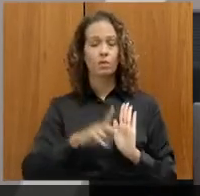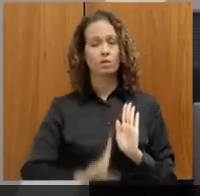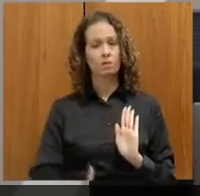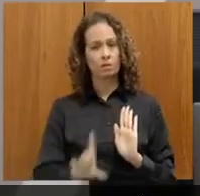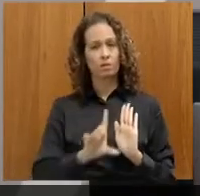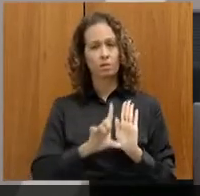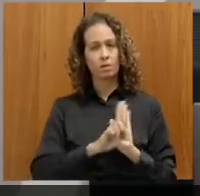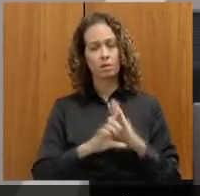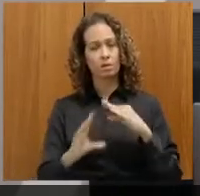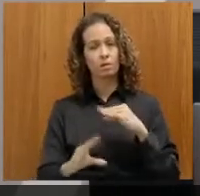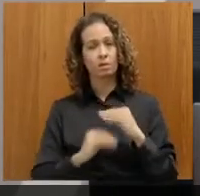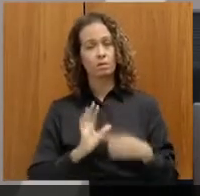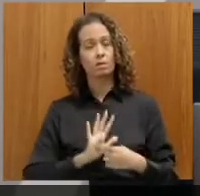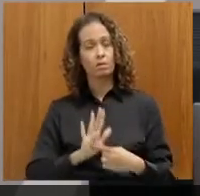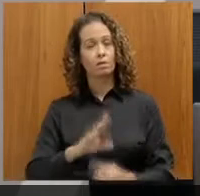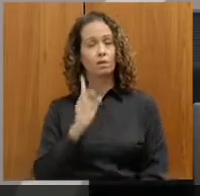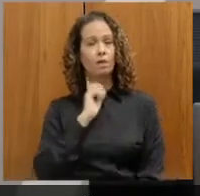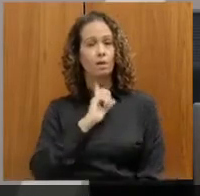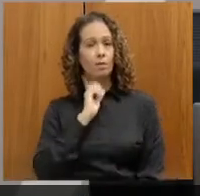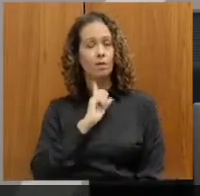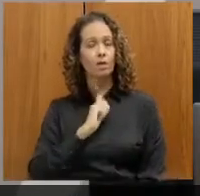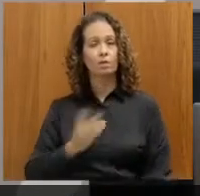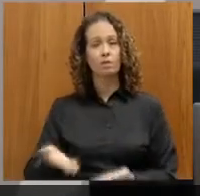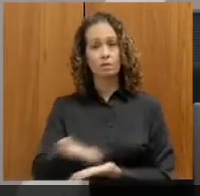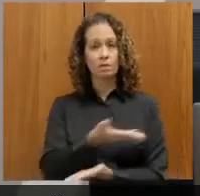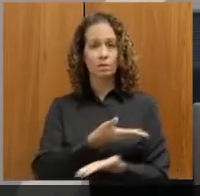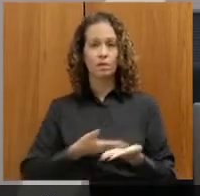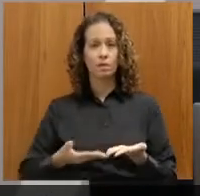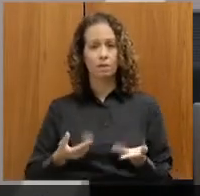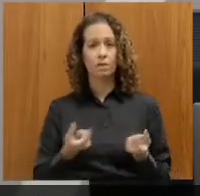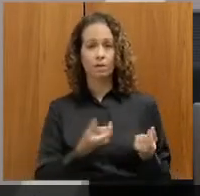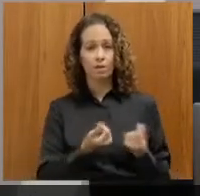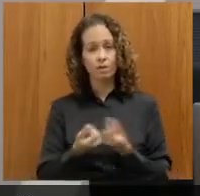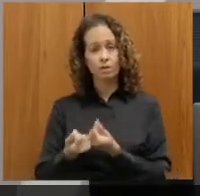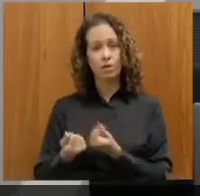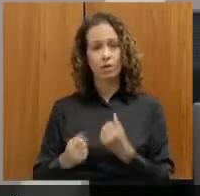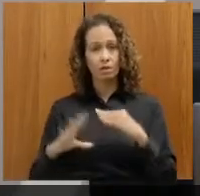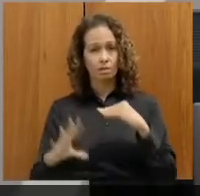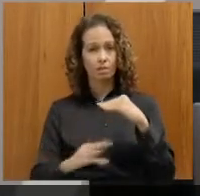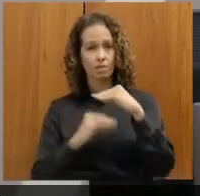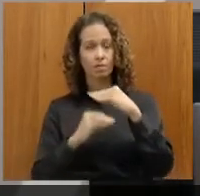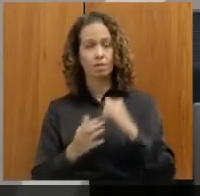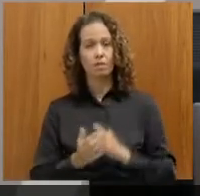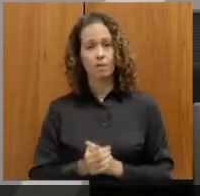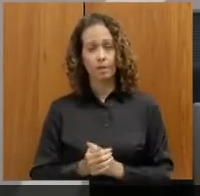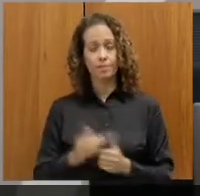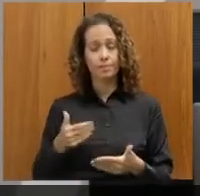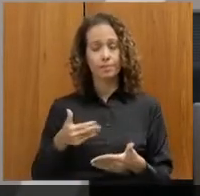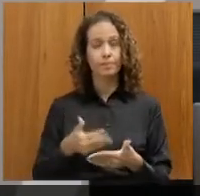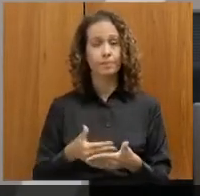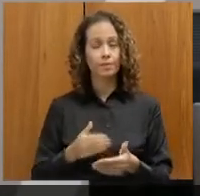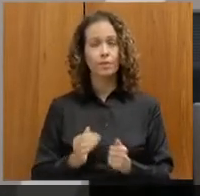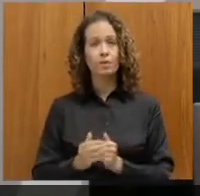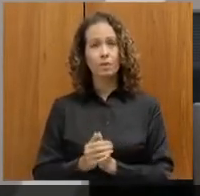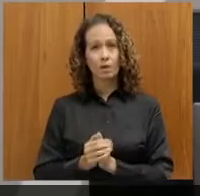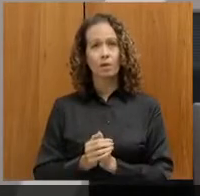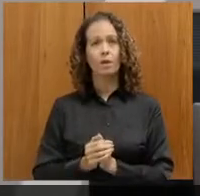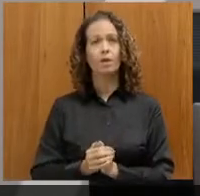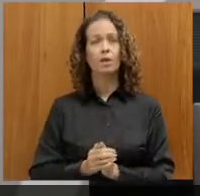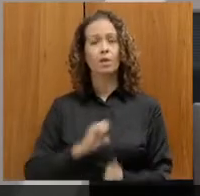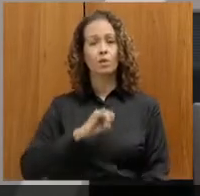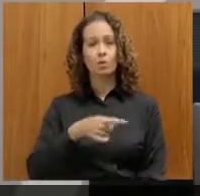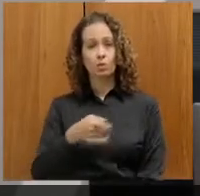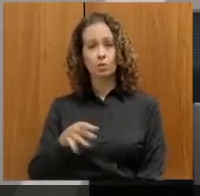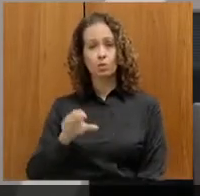implementa em Minas na transferência de renda complementar recentemente a Fundação João Pinheiro